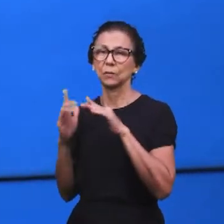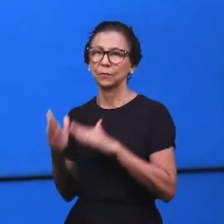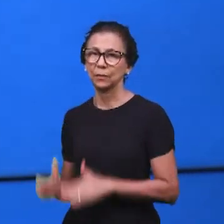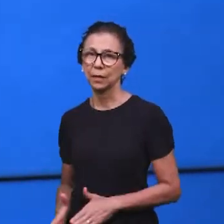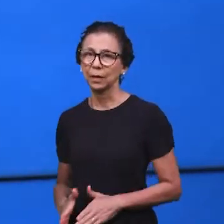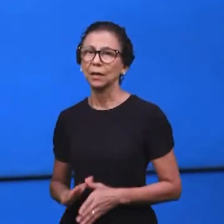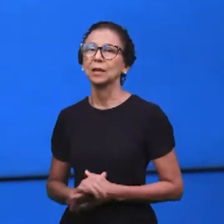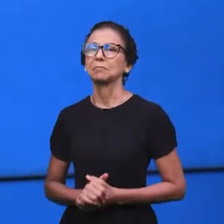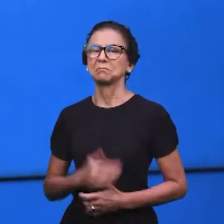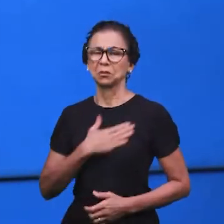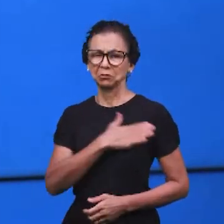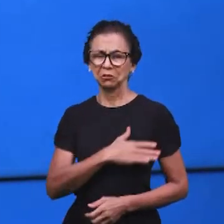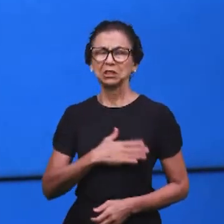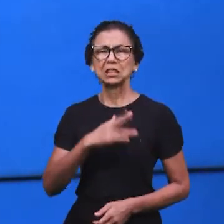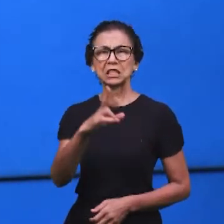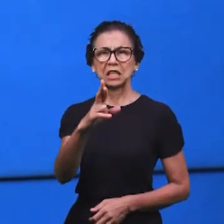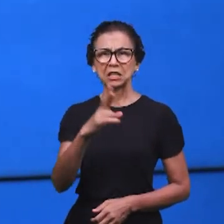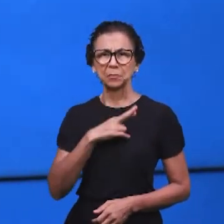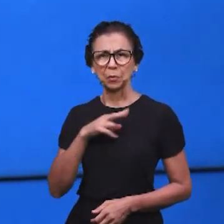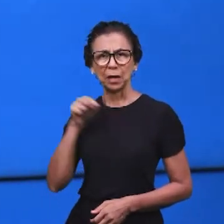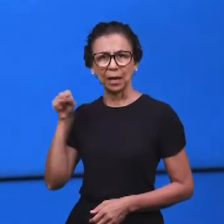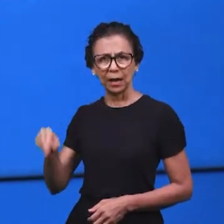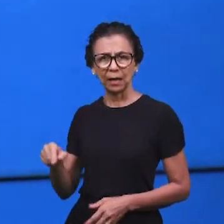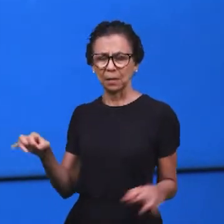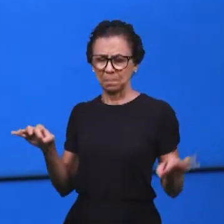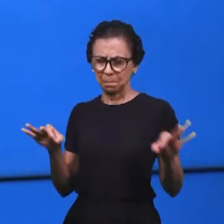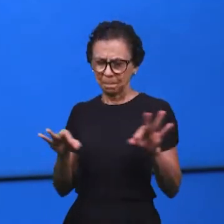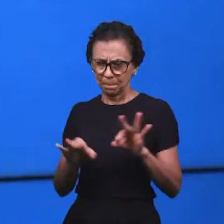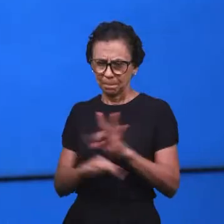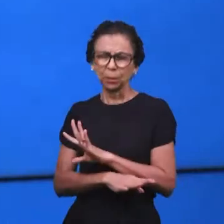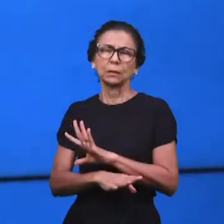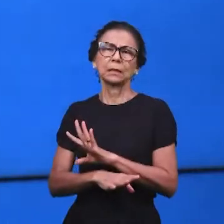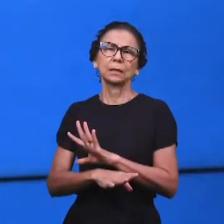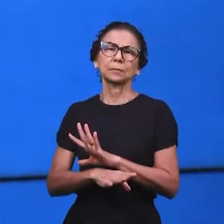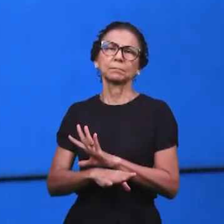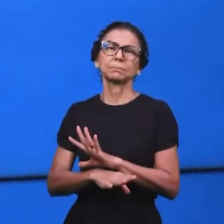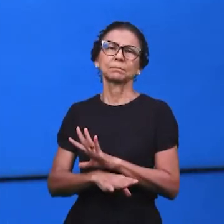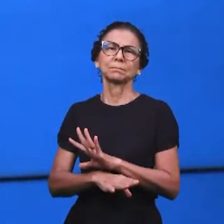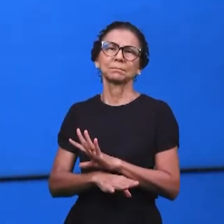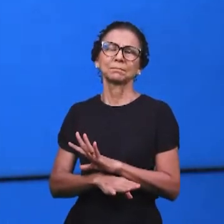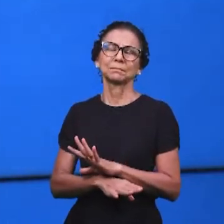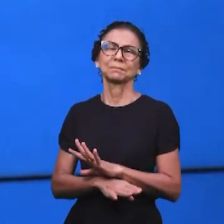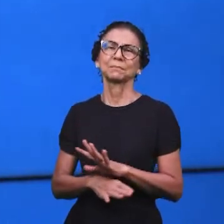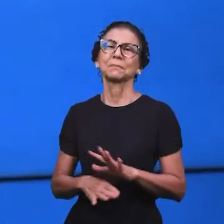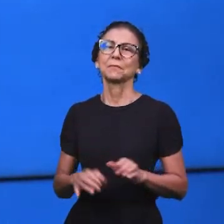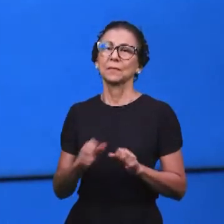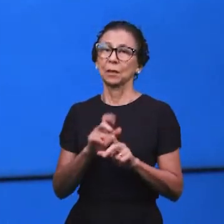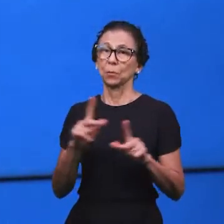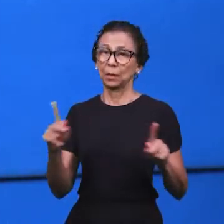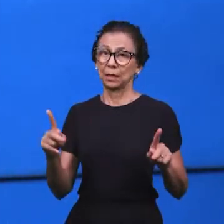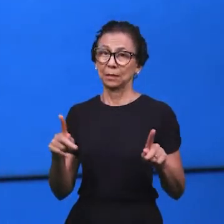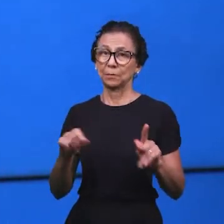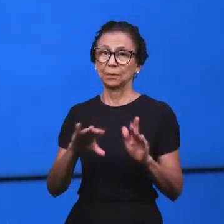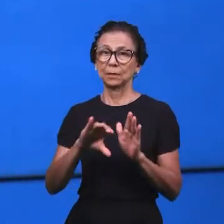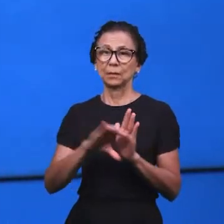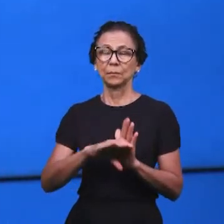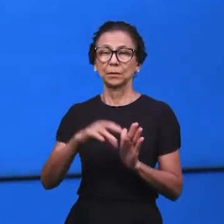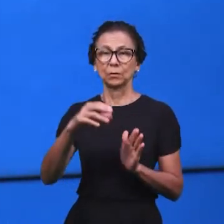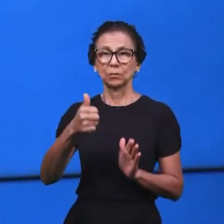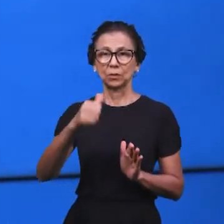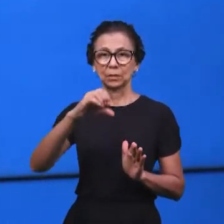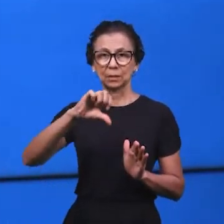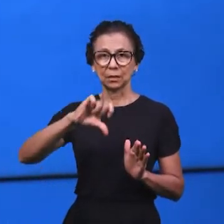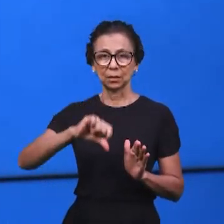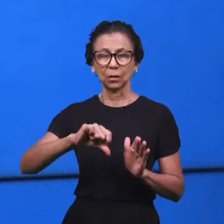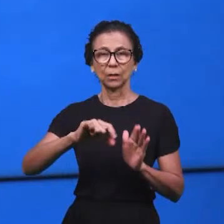que estar pronta. Eu gostei dessa resposta pronta, porque ela fala exatamente conforme Apocalipse 19, verso